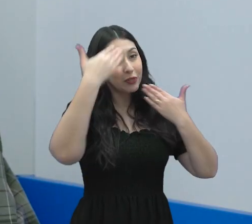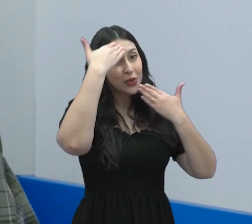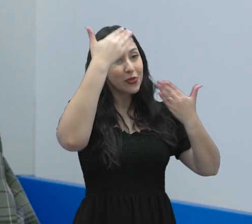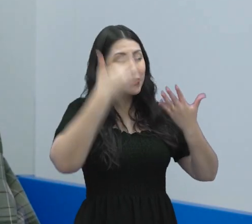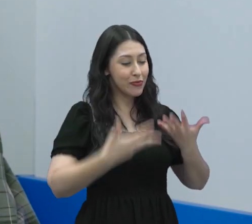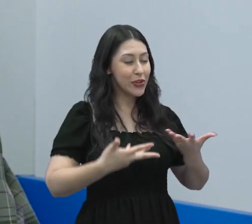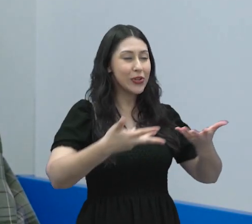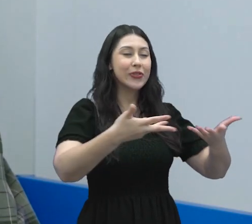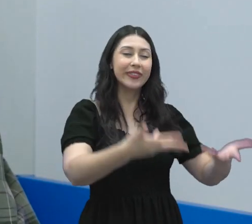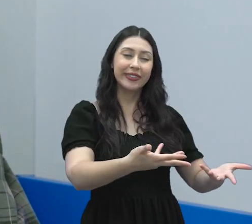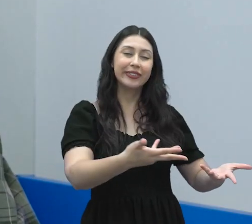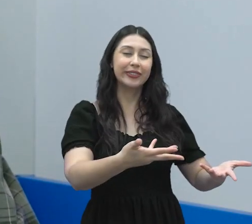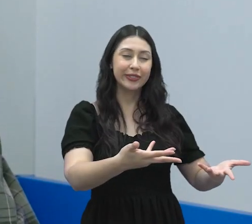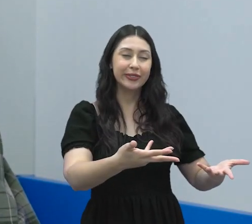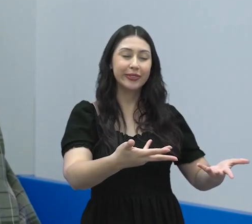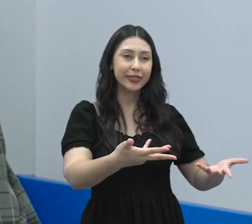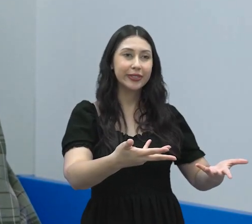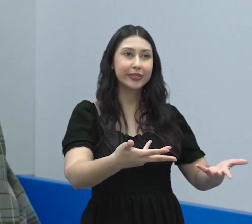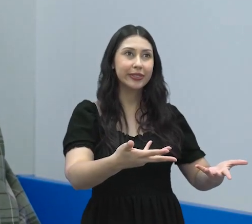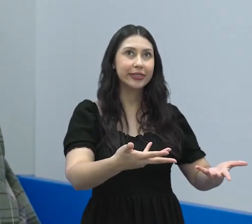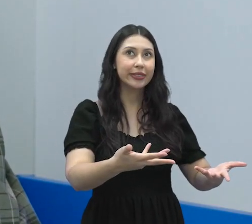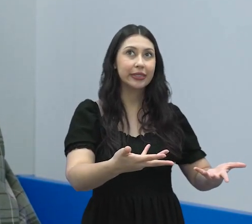muito obrigado pelo convite.